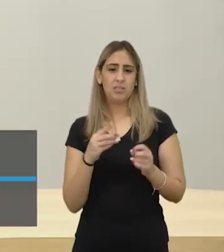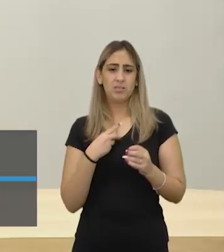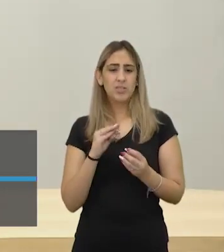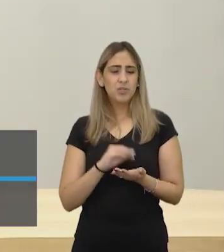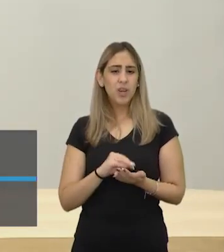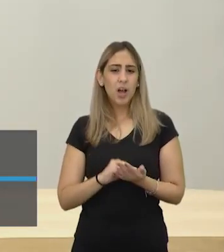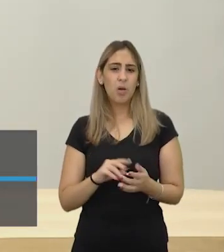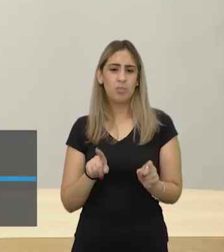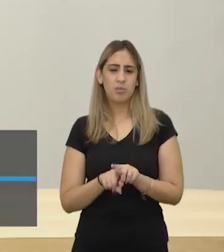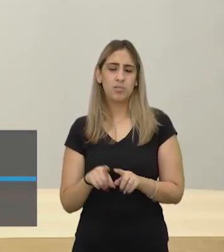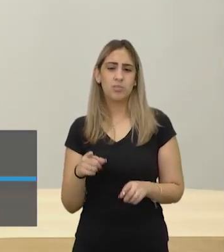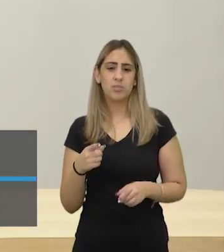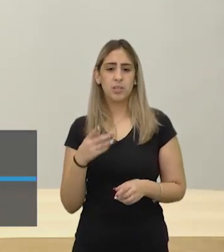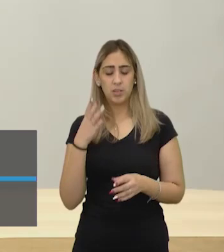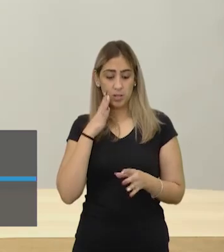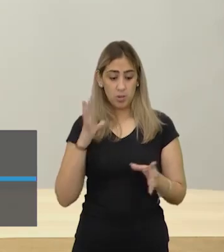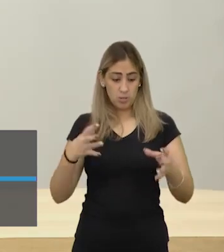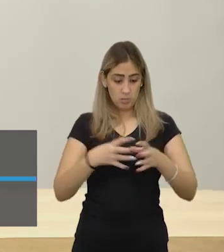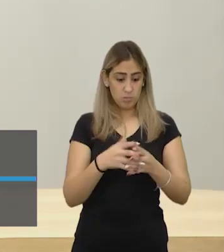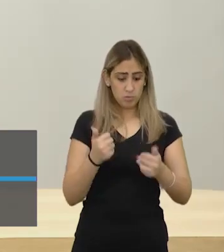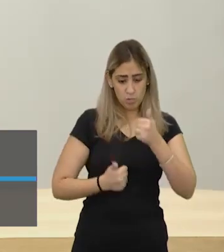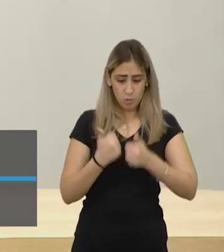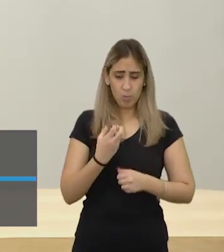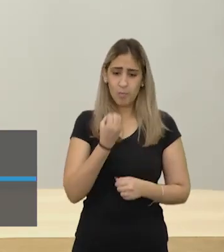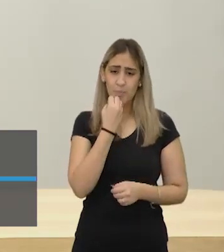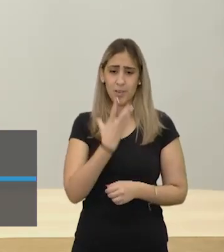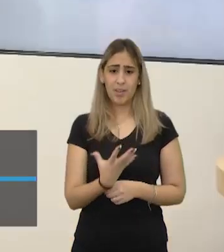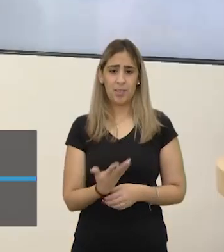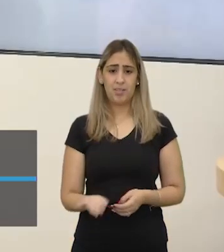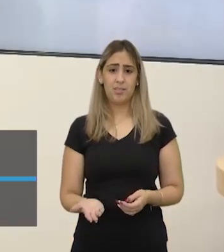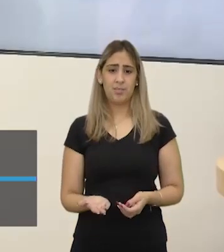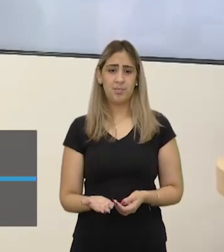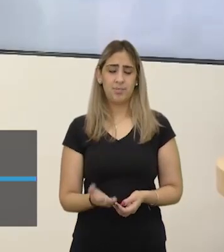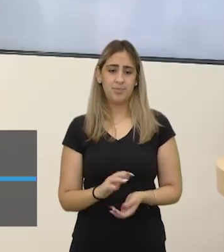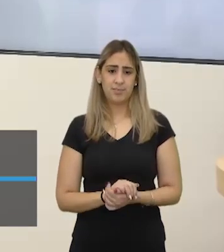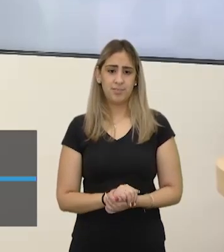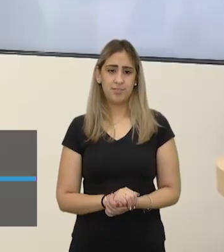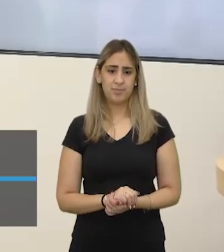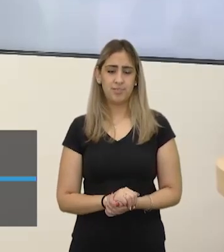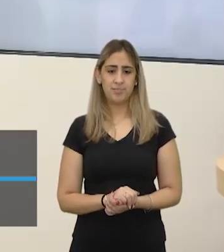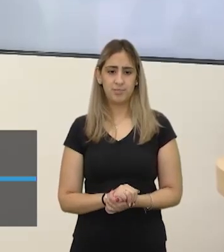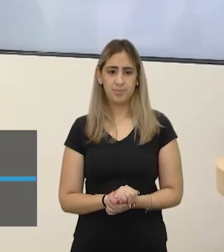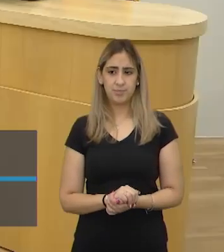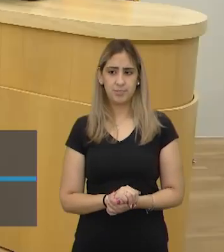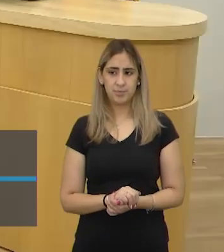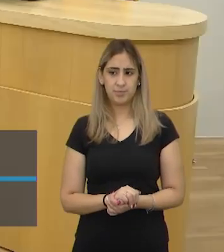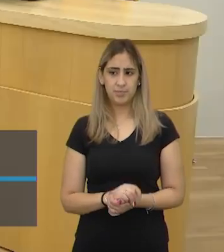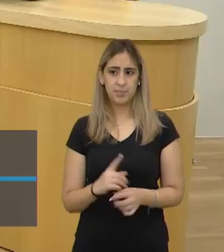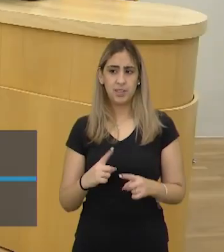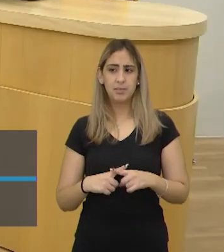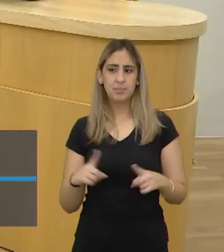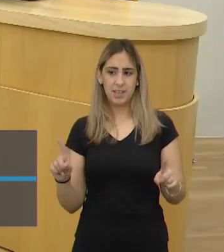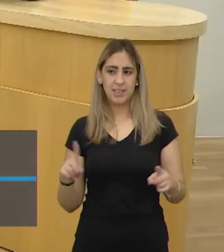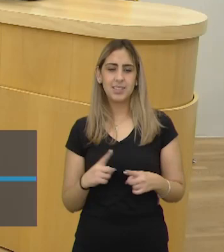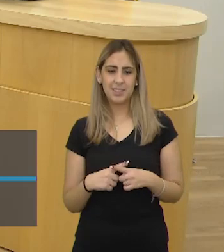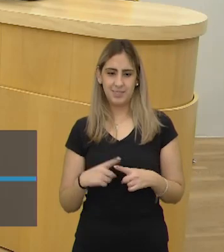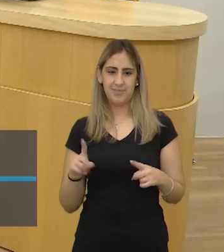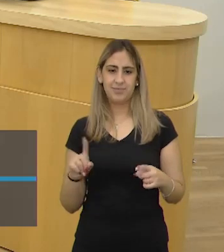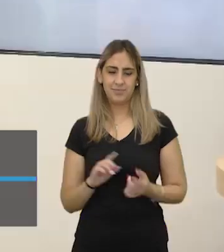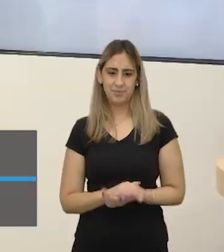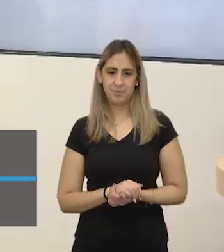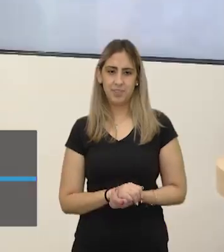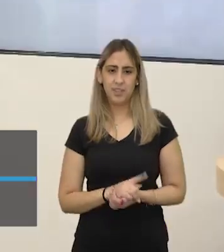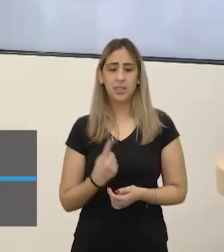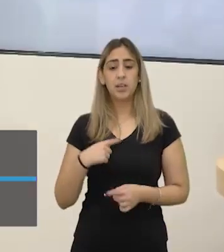né? O time jogou tão bem, meu time estava indo tão bem, mas... Empatou ontem, viu? Seu time. Empatou. Olha só, mas esse mas também ele